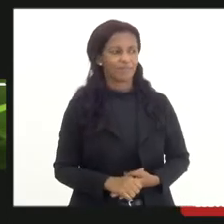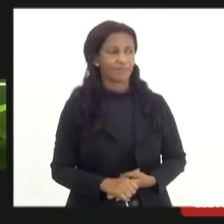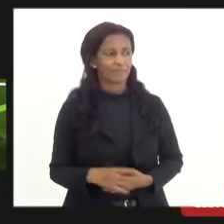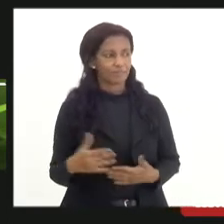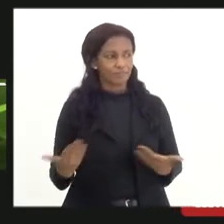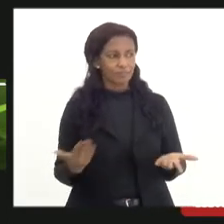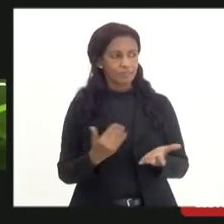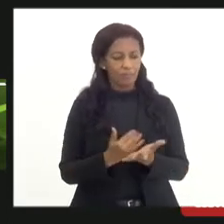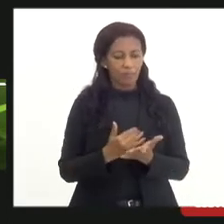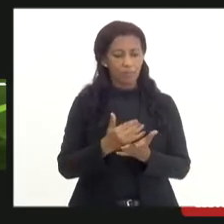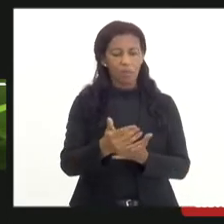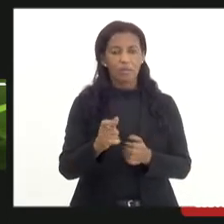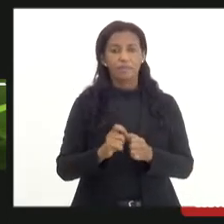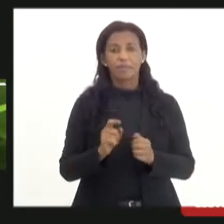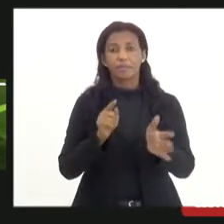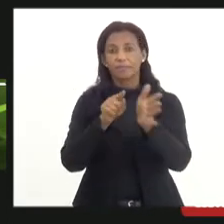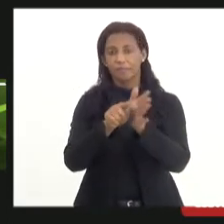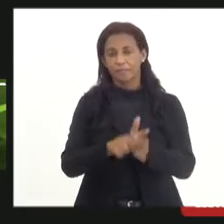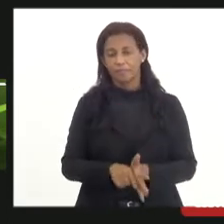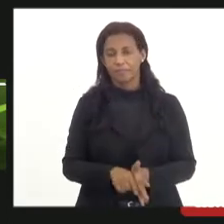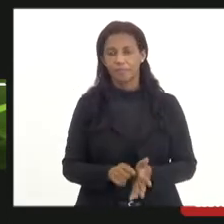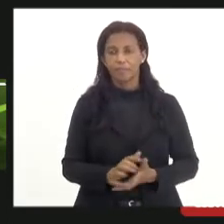fazendo as perguntas, né?